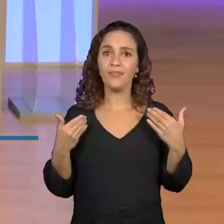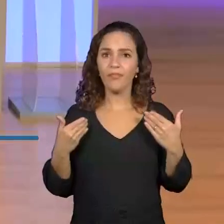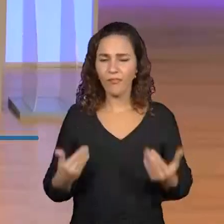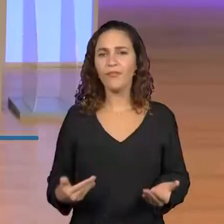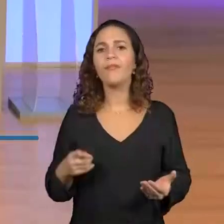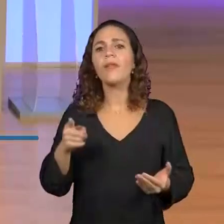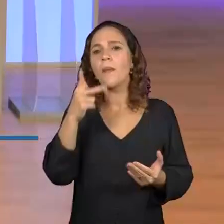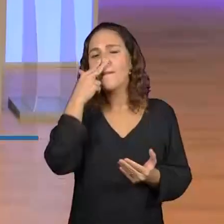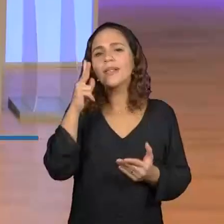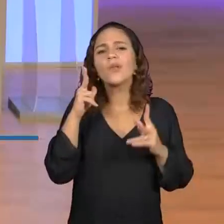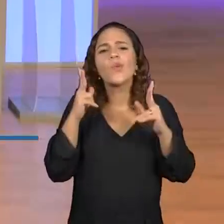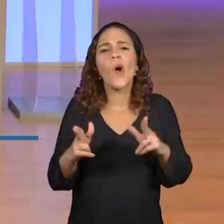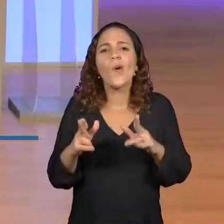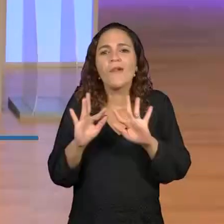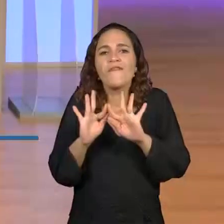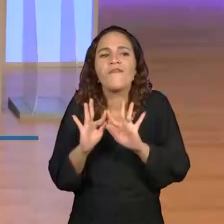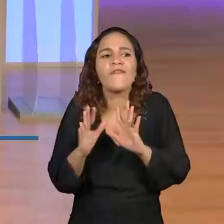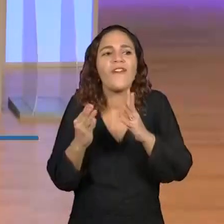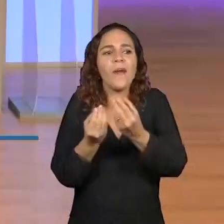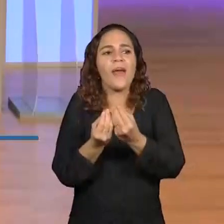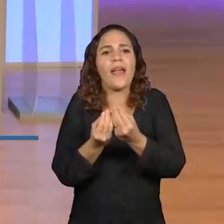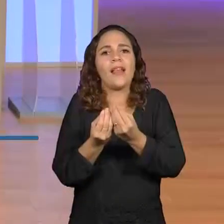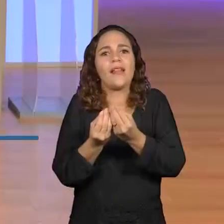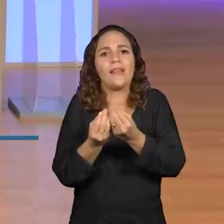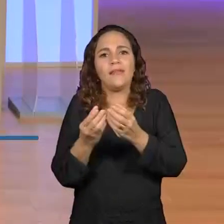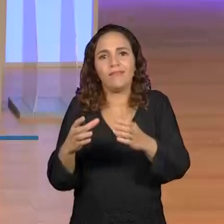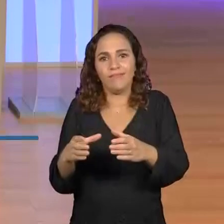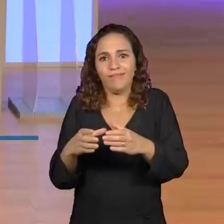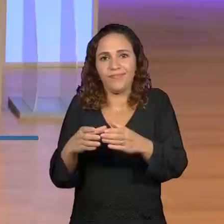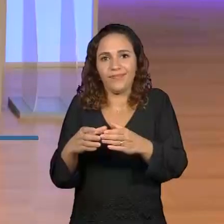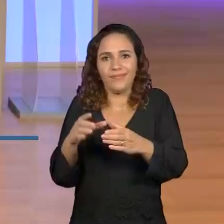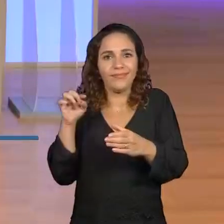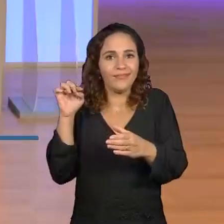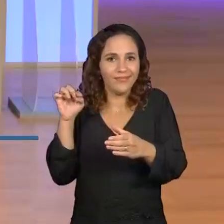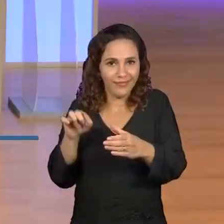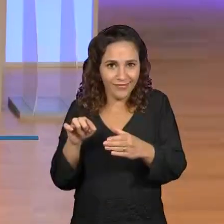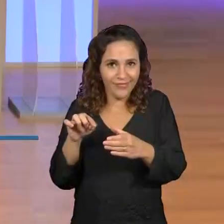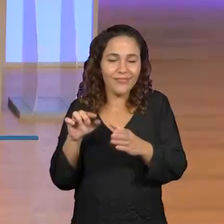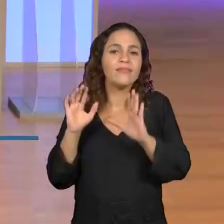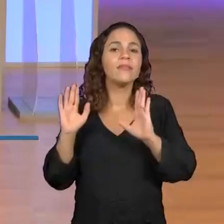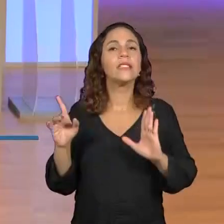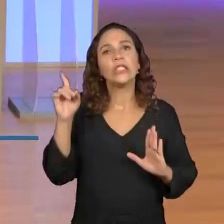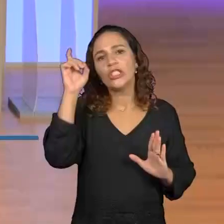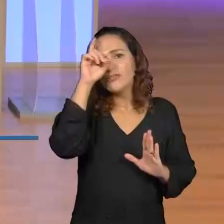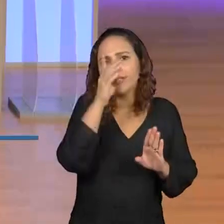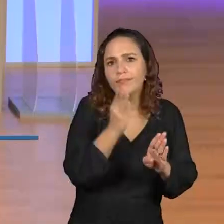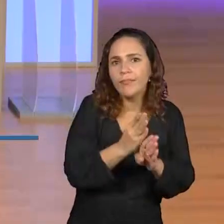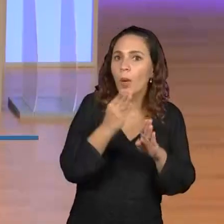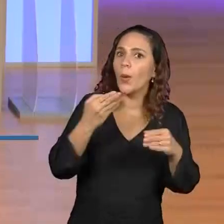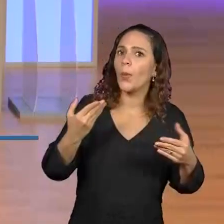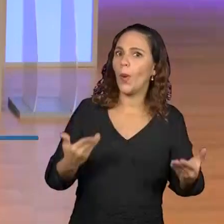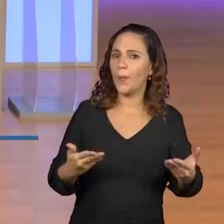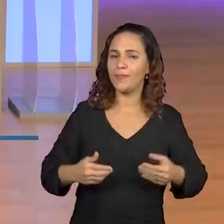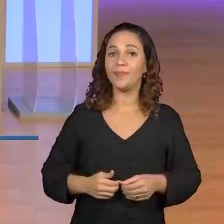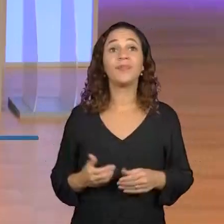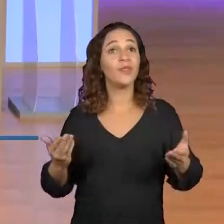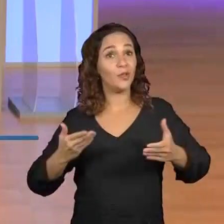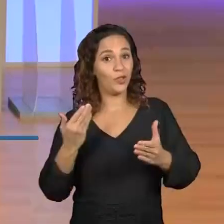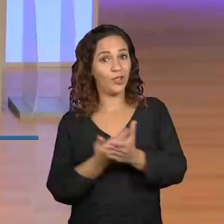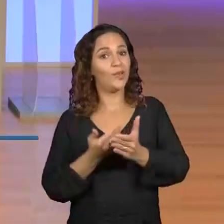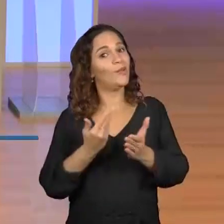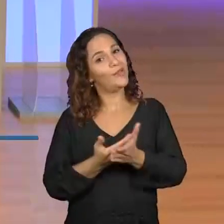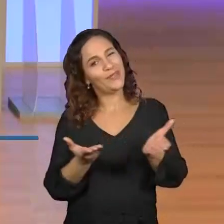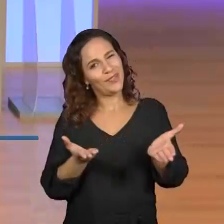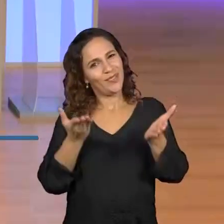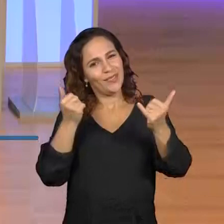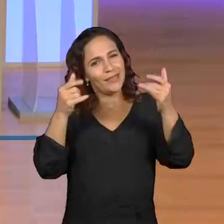mesma família, digamos assim, não é? É realmente difícil de saber o que é. Então, hoje, nesta aula, vamos aprender aí,